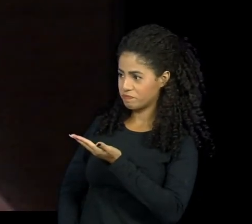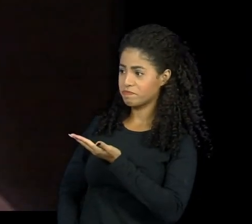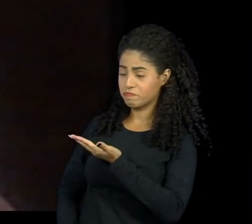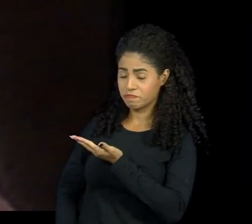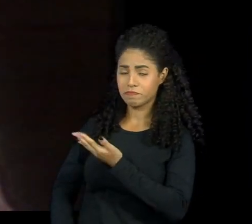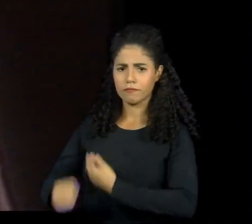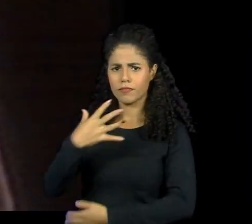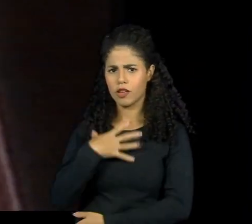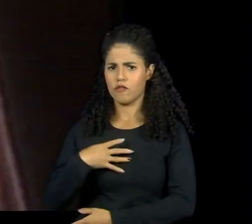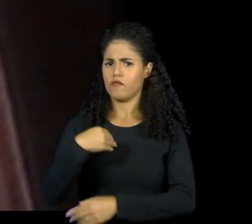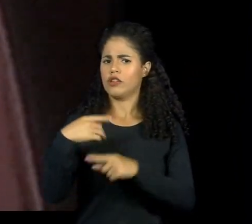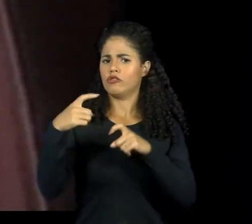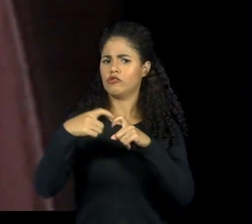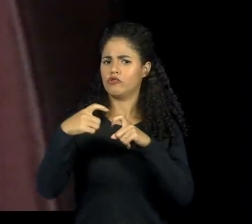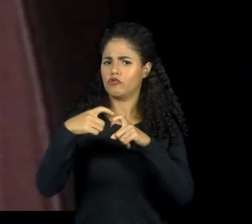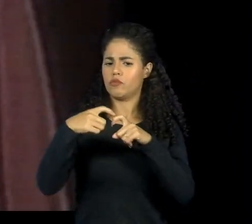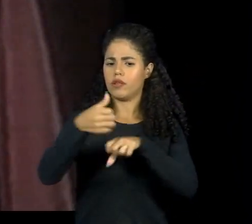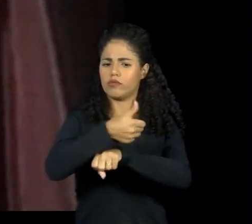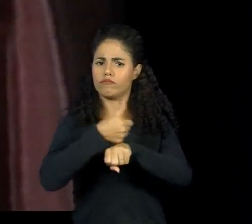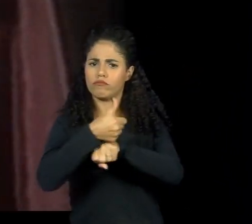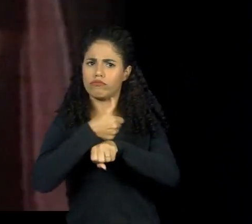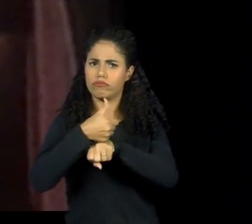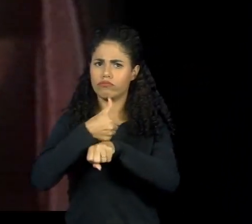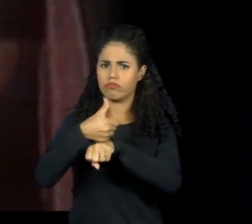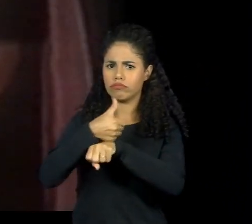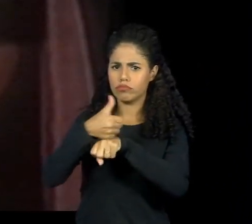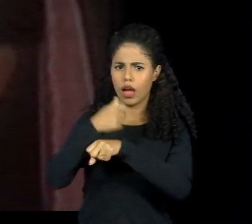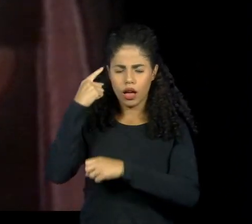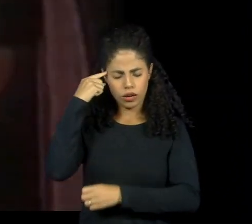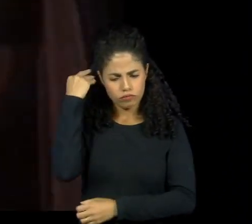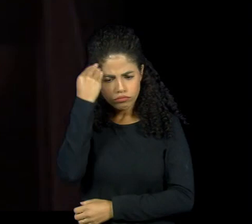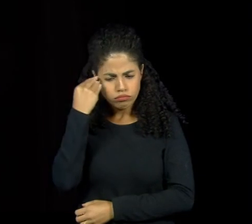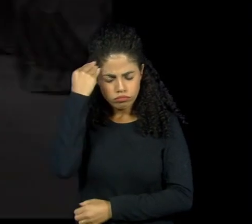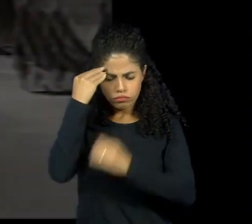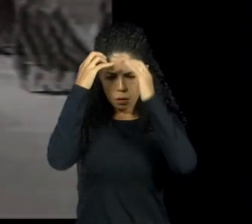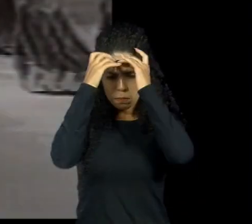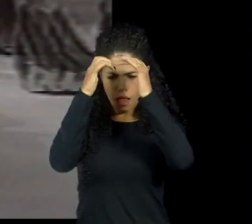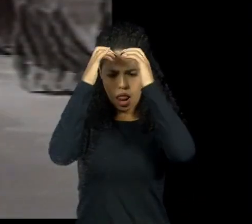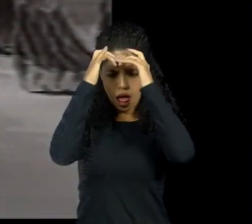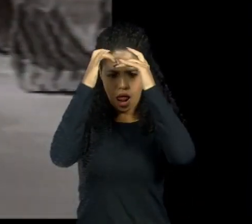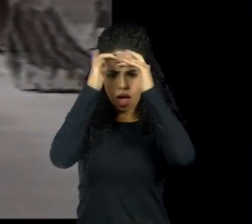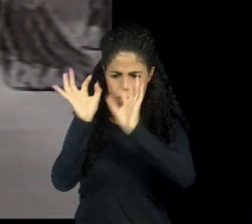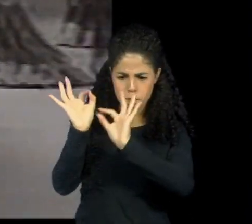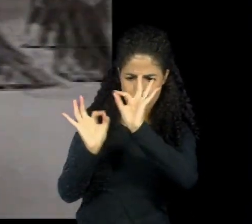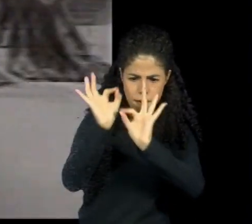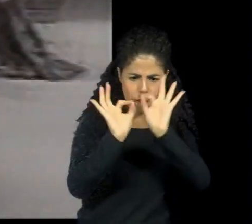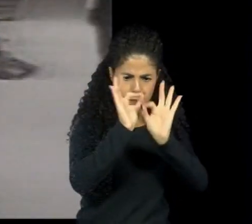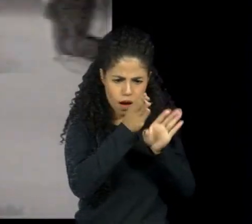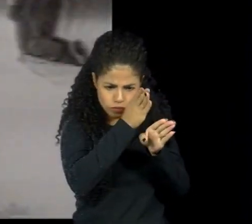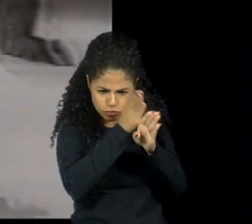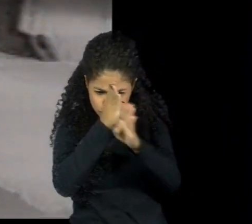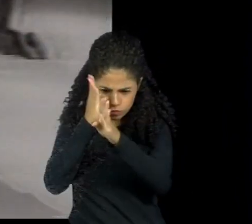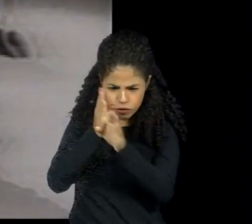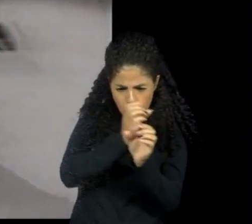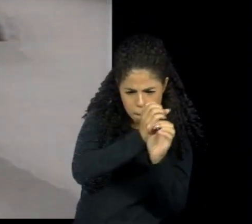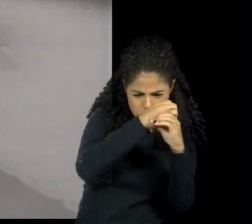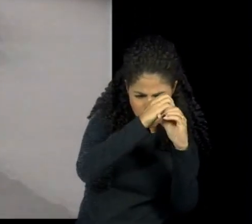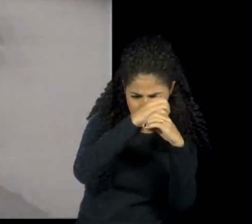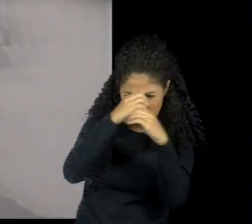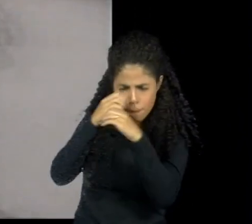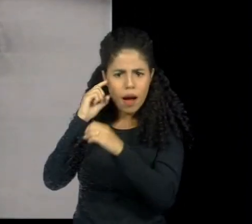Filha de um médico especialista em disfunções neurológicas, que elaborava seus diagnósticos observando